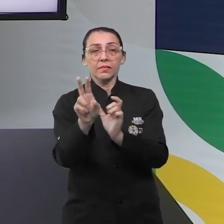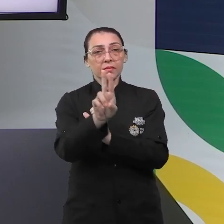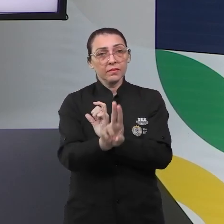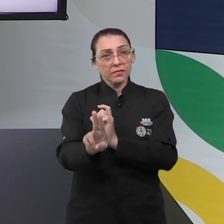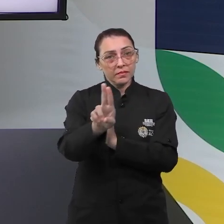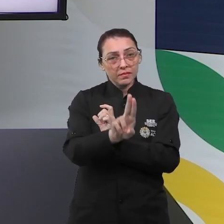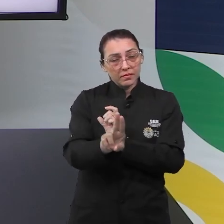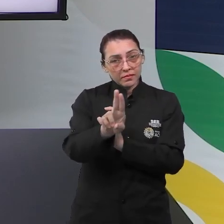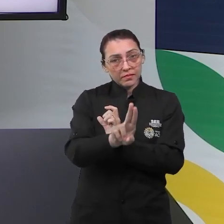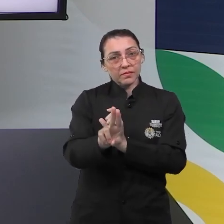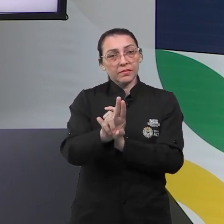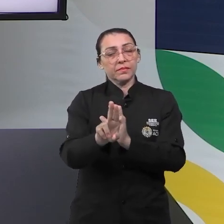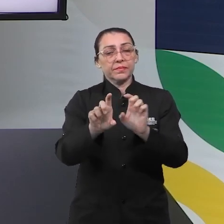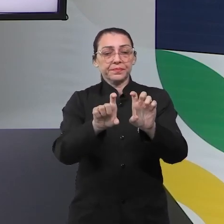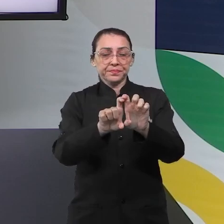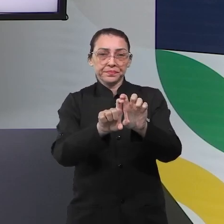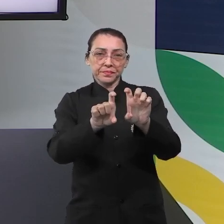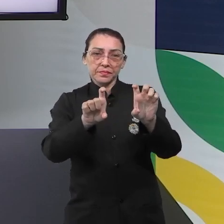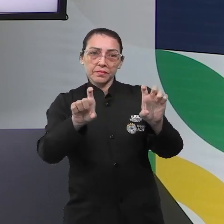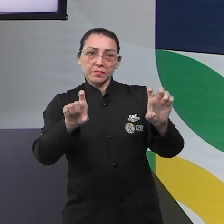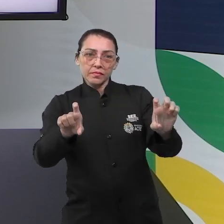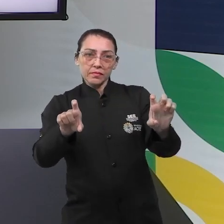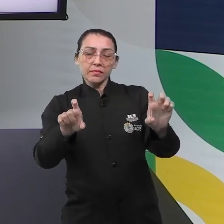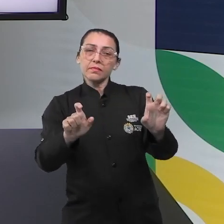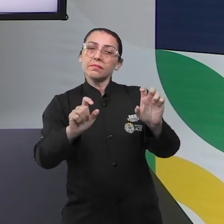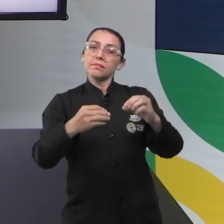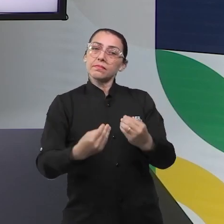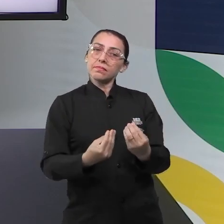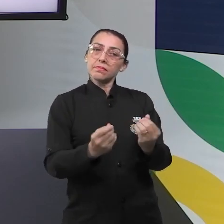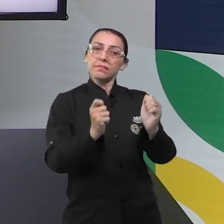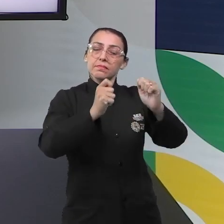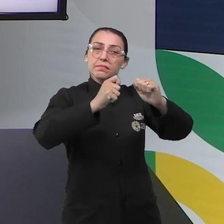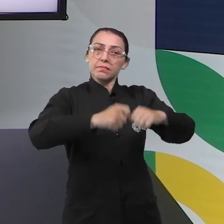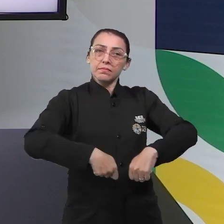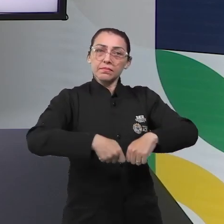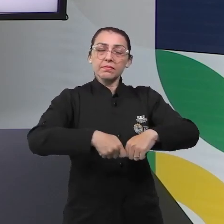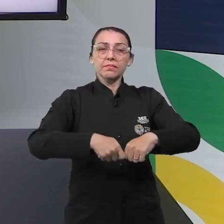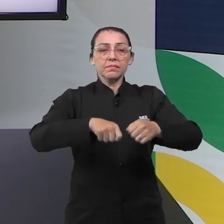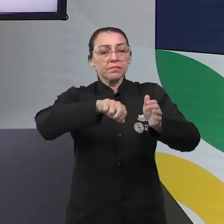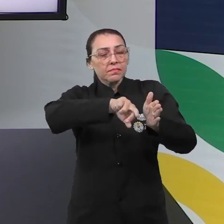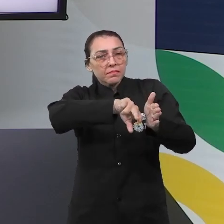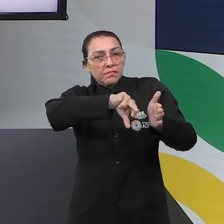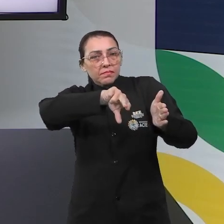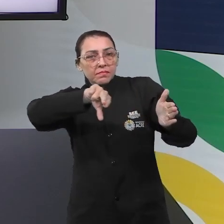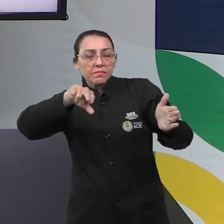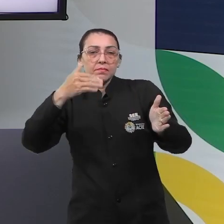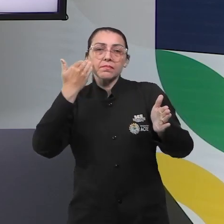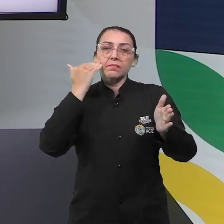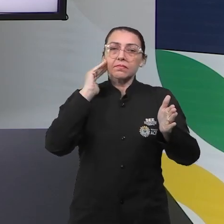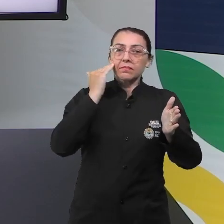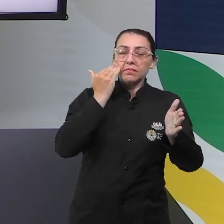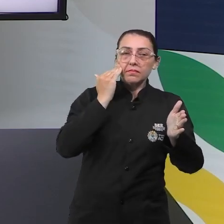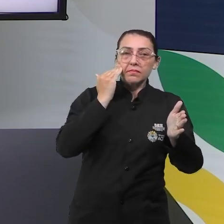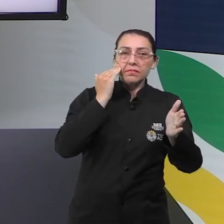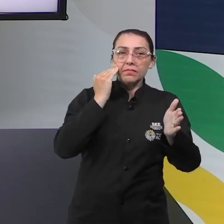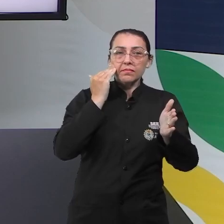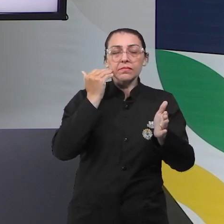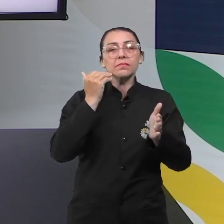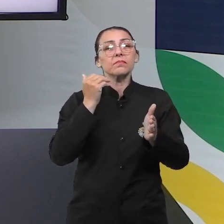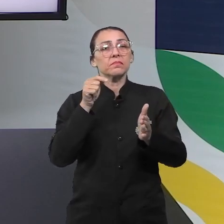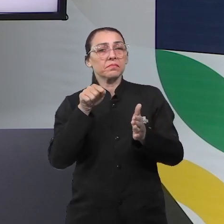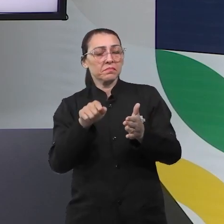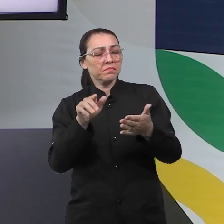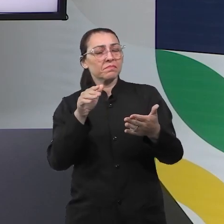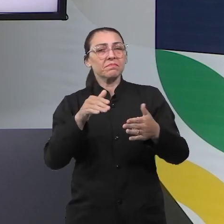usos expressivos que dá a possibilidade, dá a margem de vários entendimentos. Sabe quando você